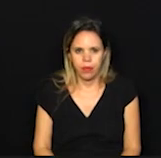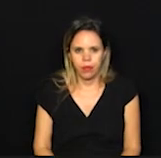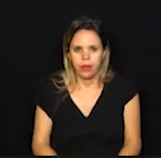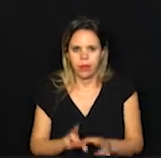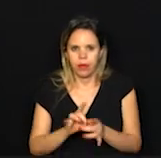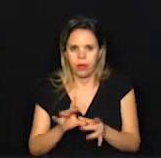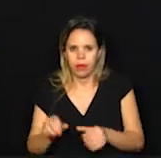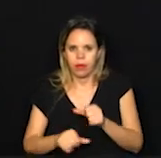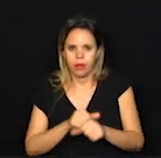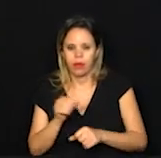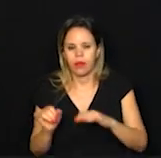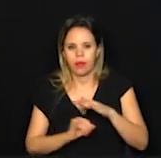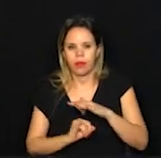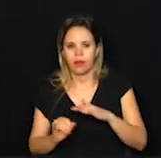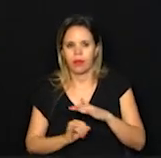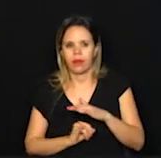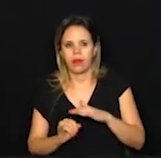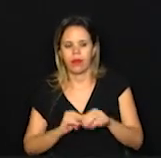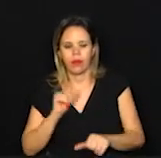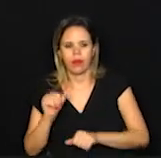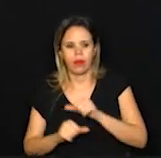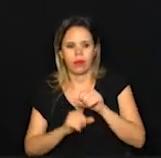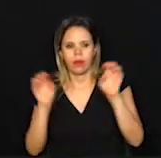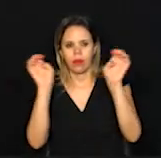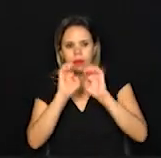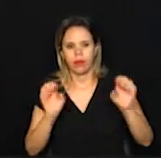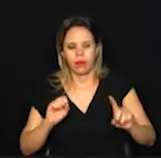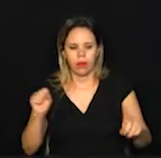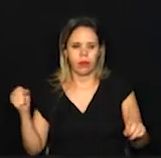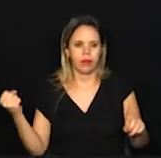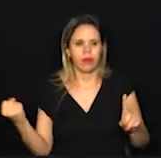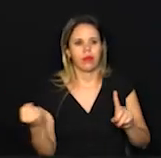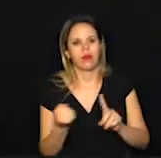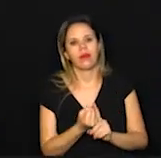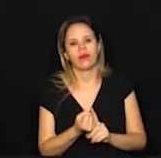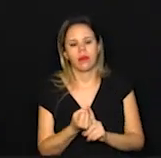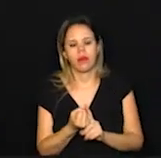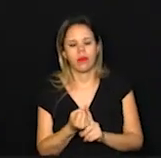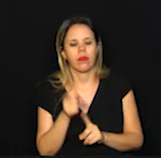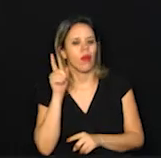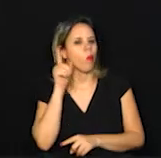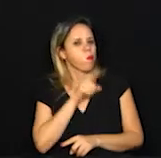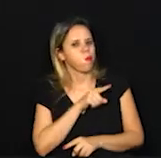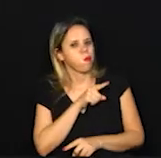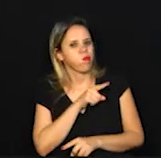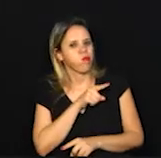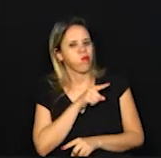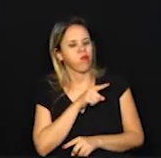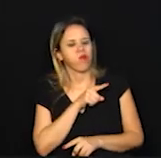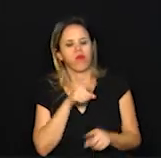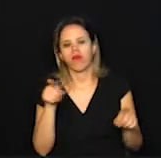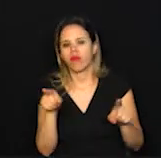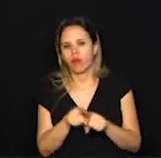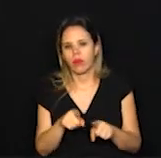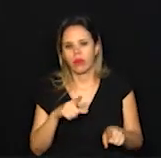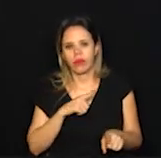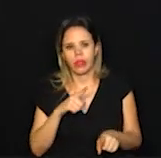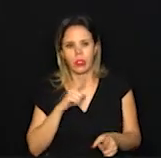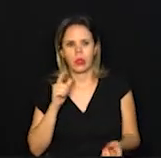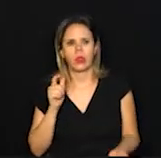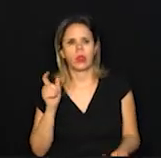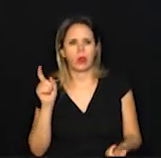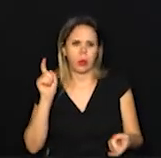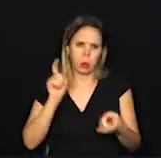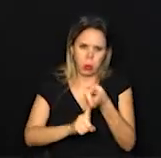Disposição de mudar as instituições, mudar a estrutura social, mudar a relação com os Estados Unidos e disposição de